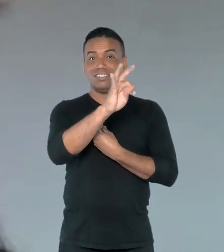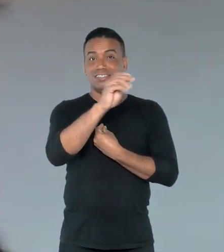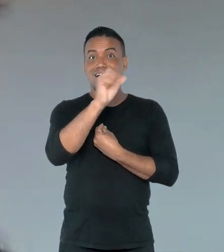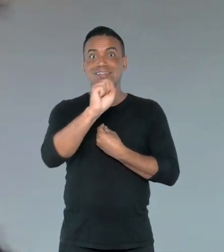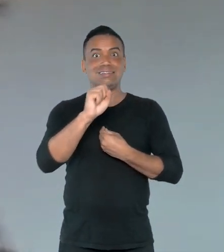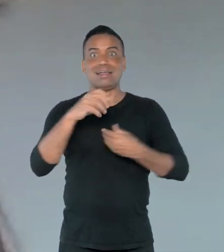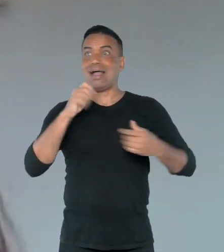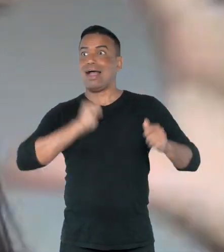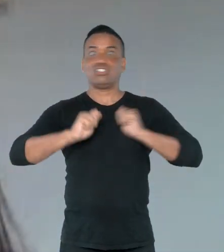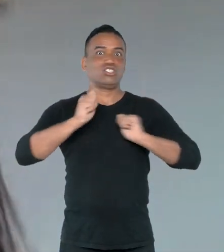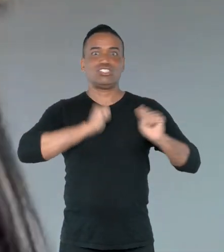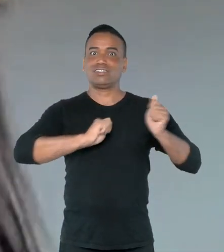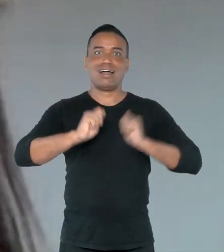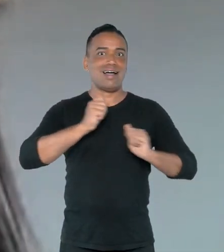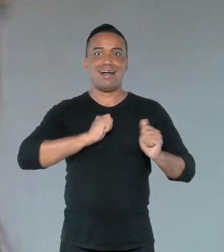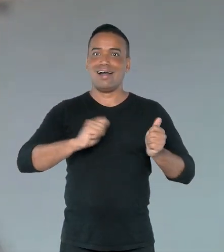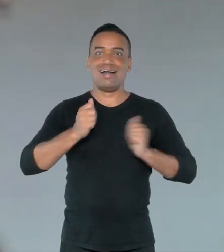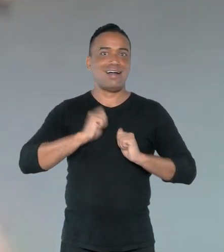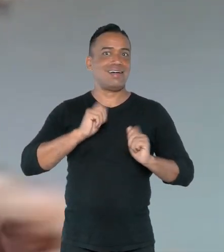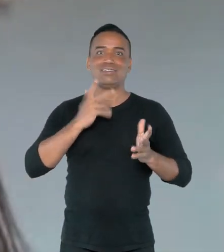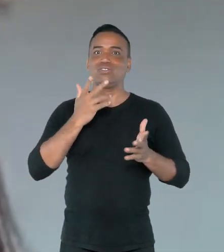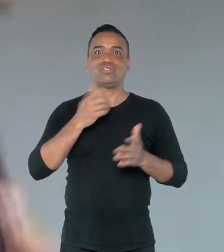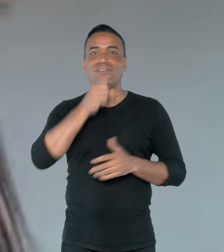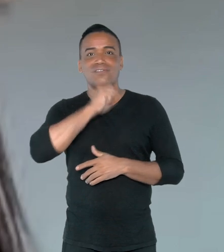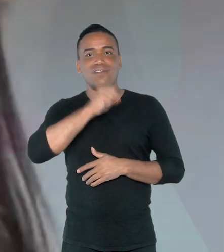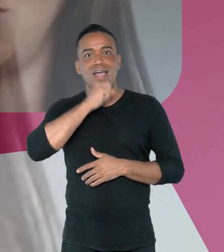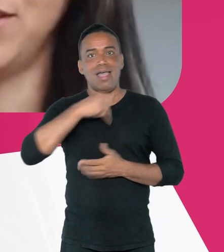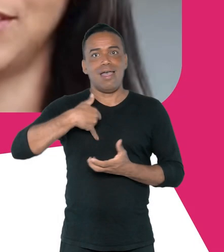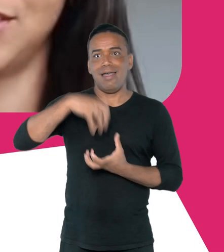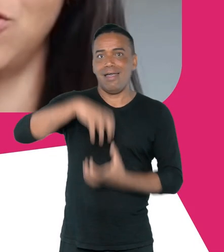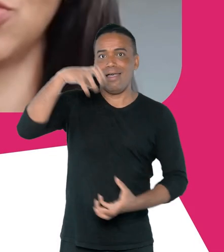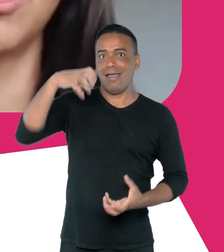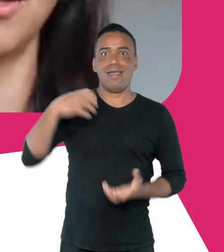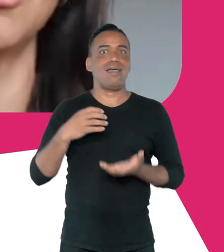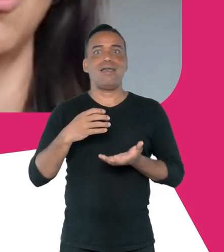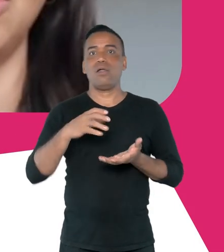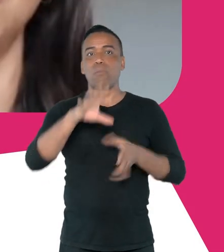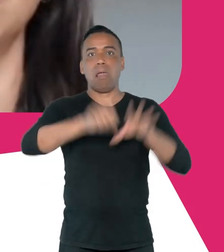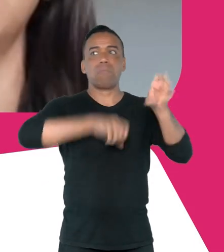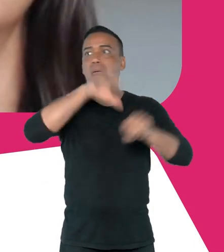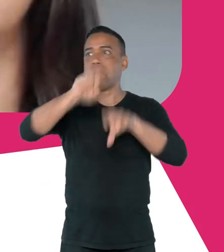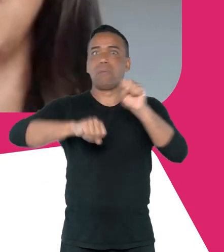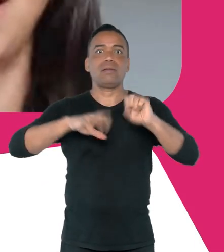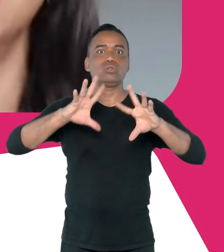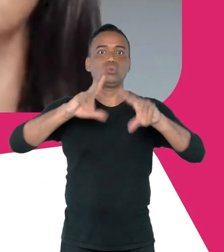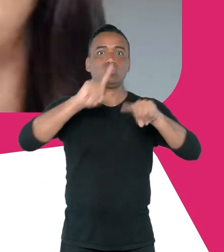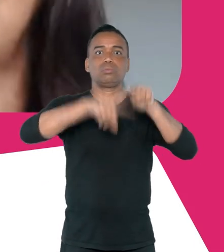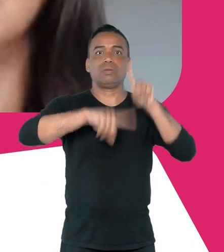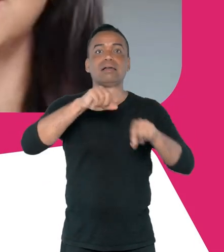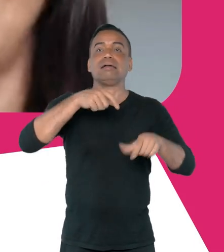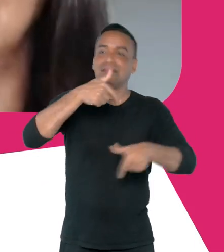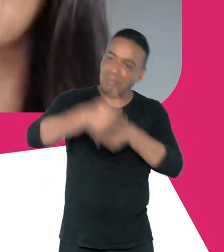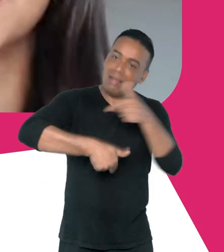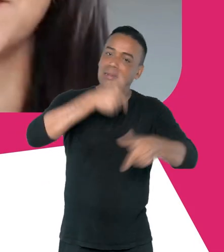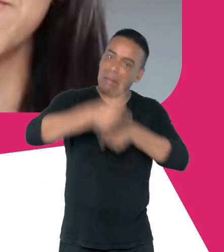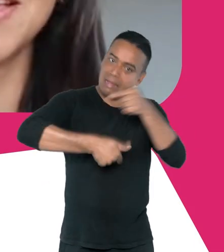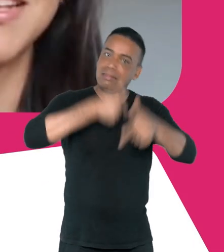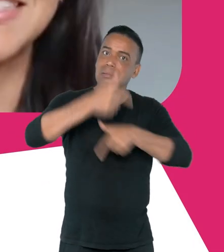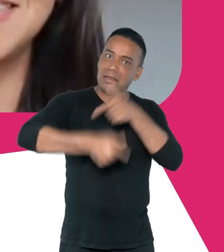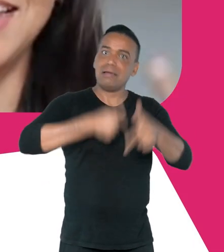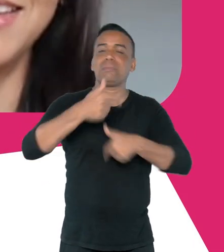muito agitados, eles iam nos ferro-velhos e ficavam acumulando coisas, juntando e